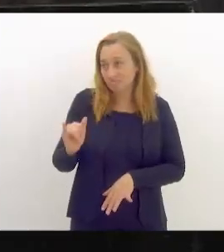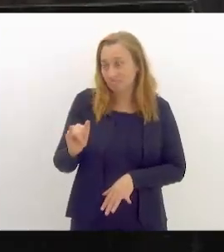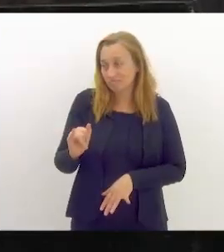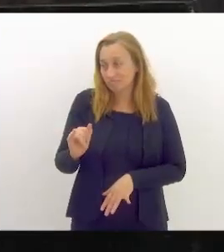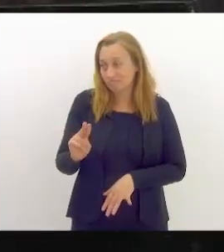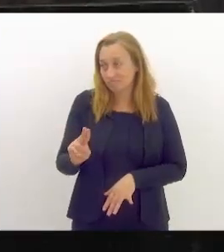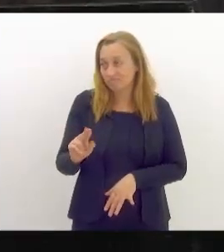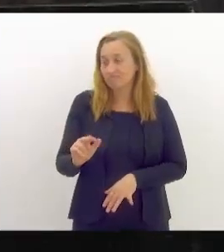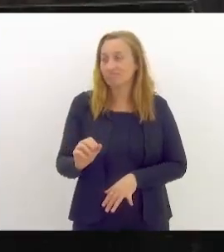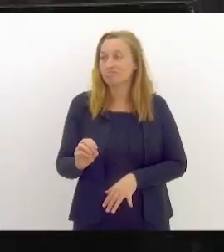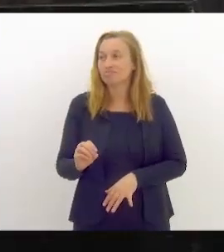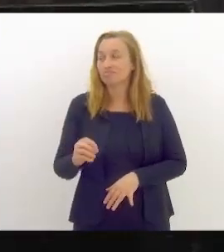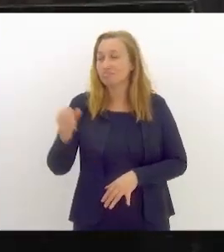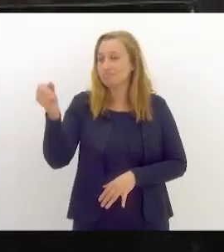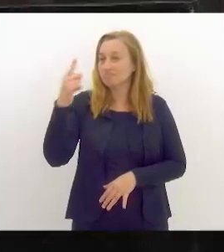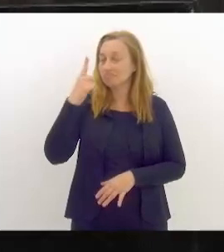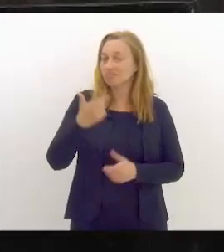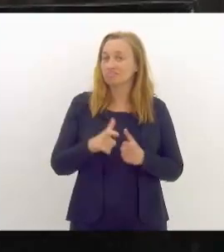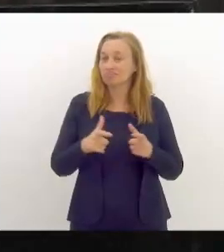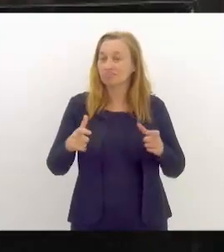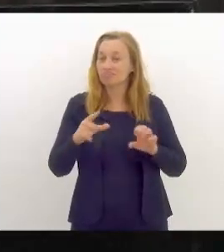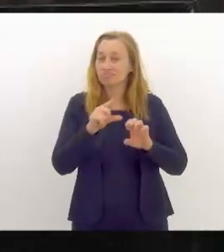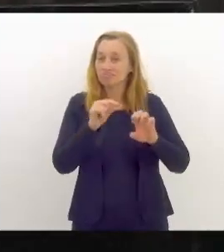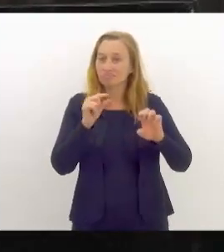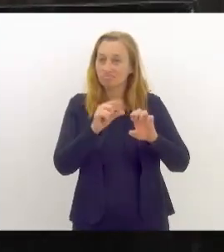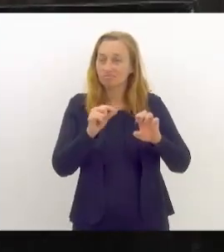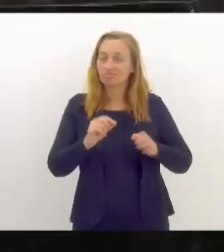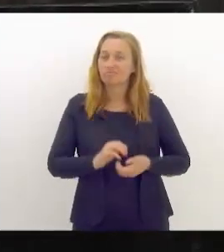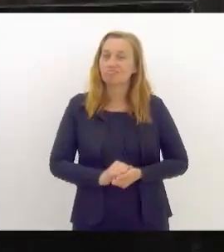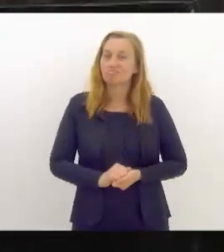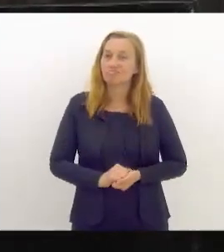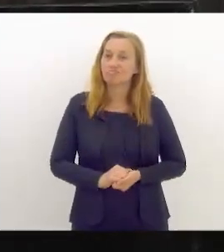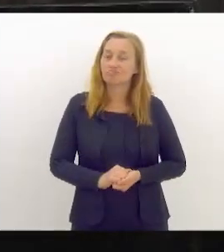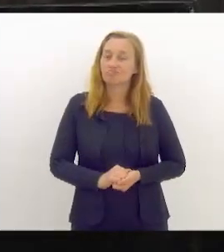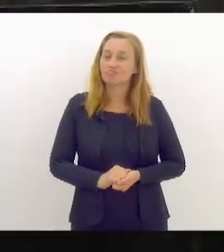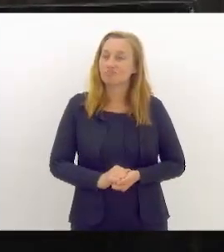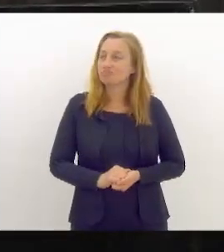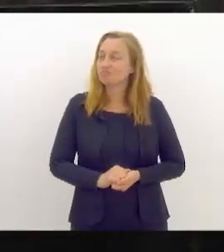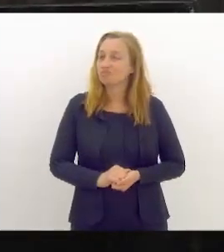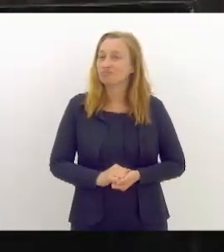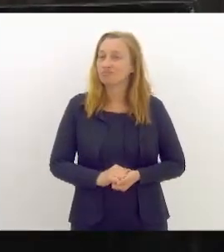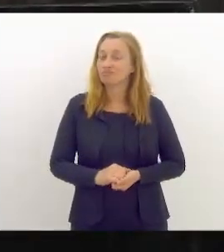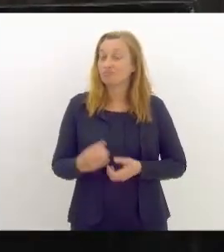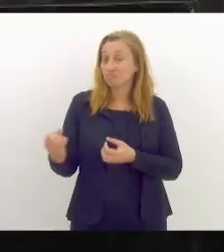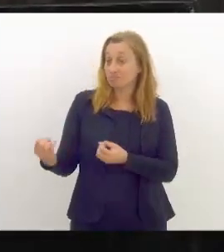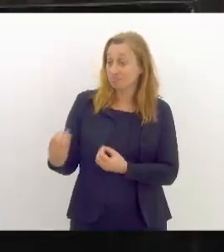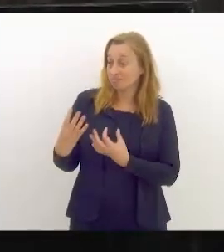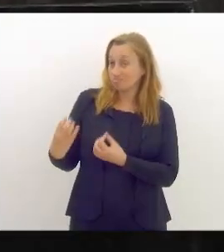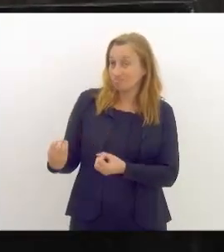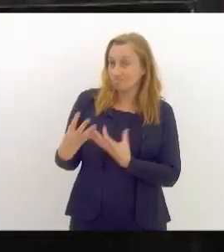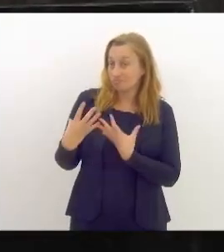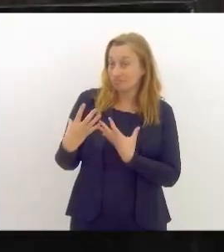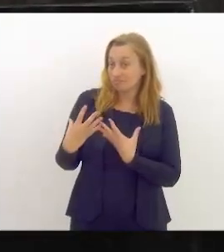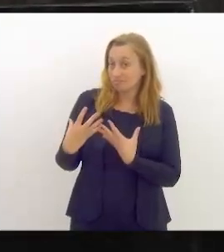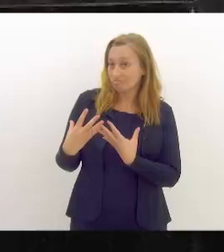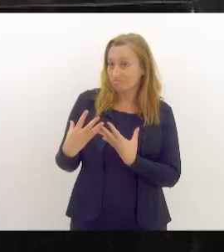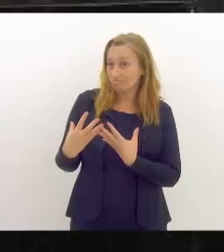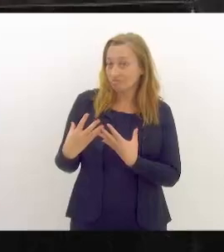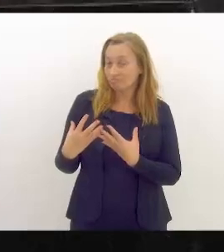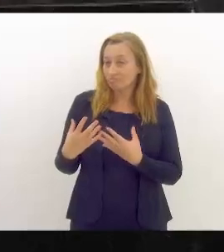que foi uma das minhas grandes inspirações para empreender ele sem dúvida me ensinou a tomar